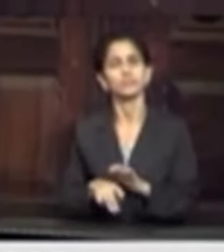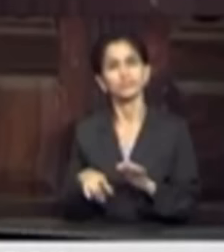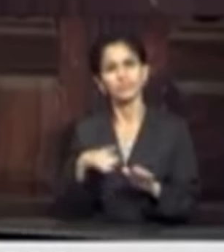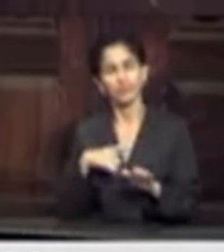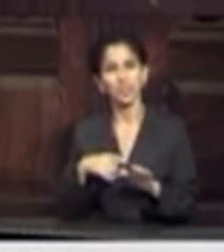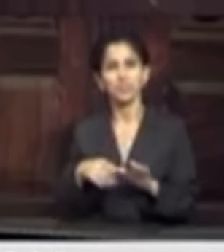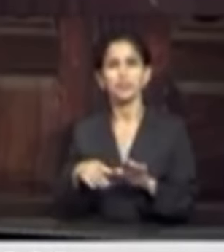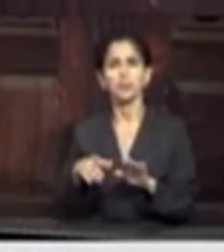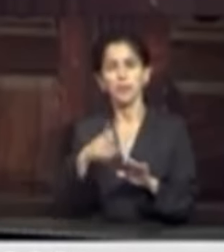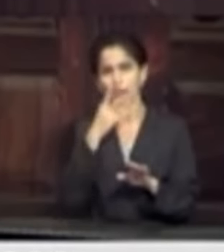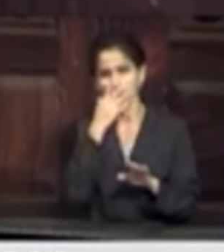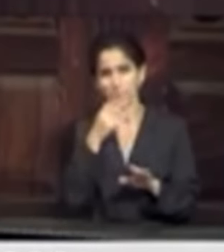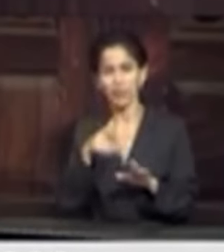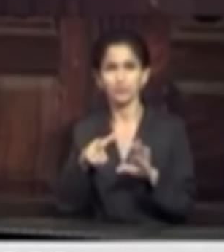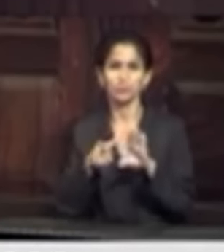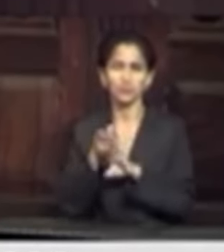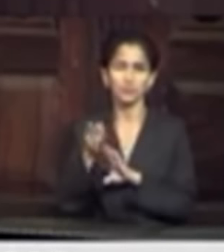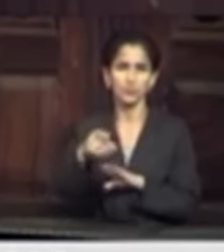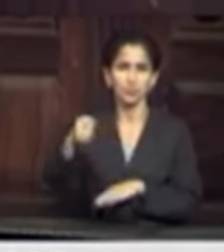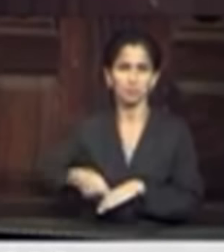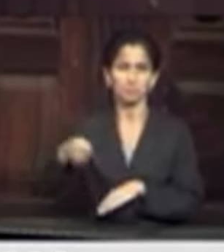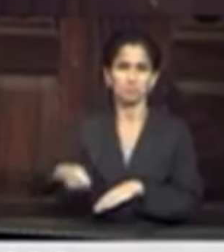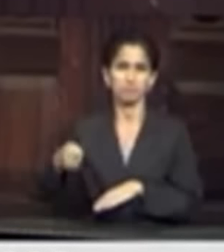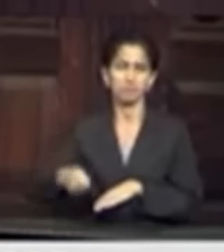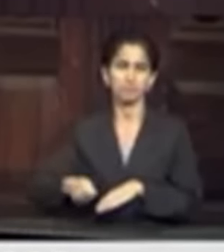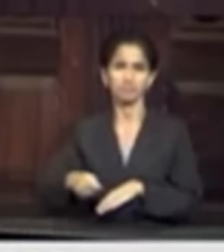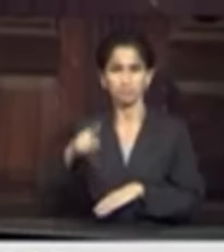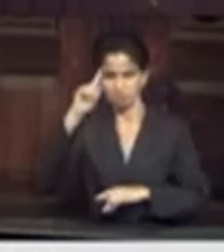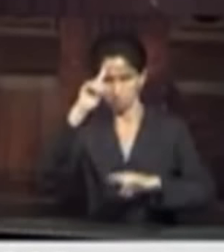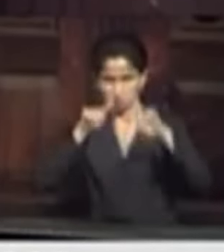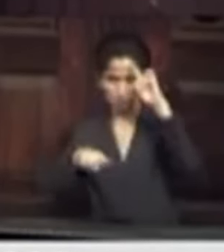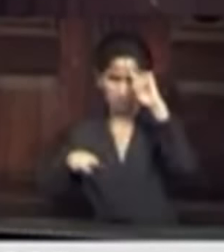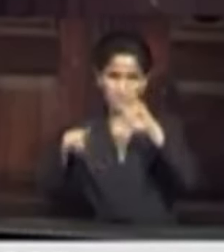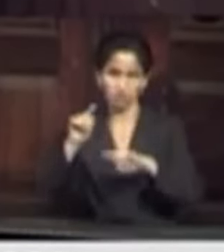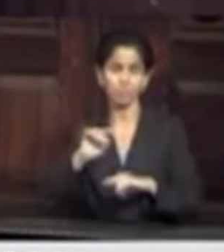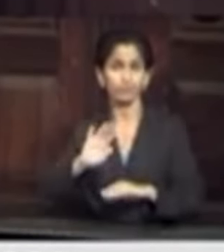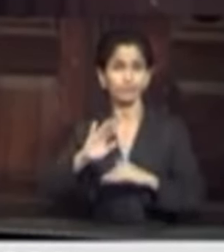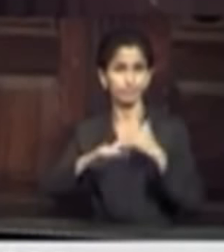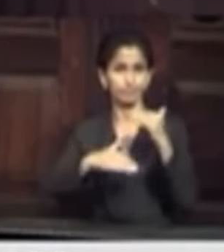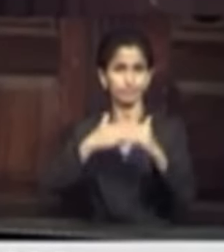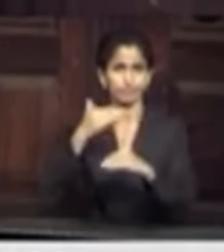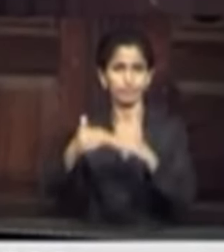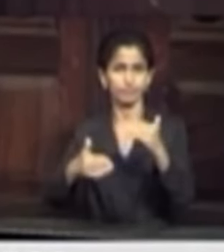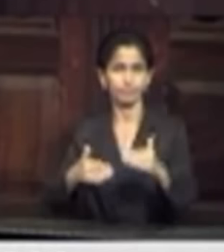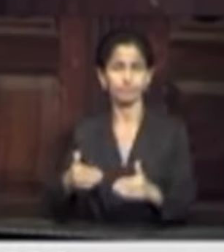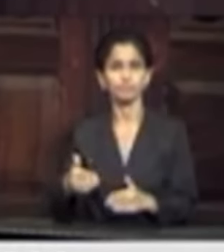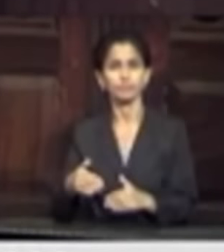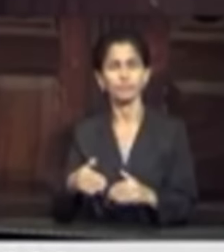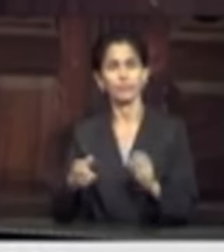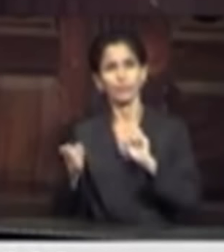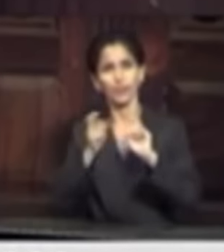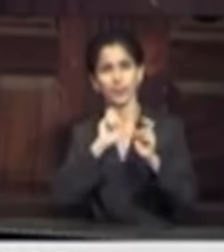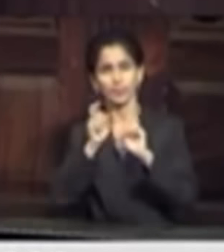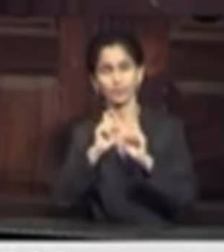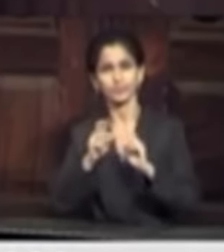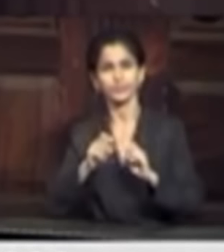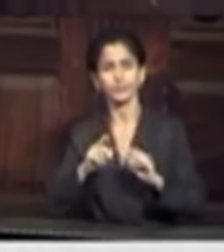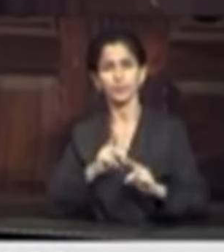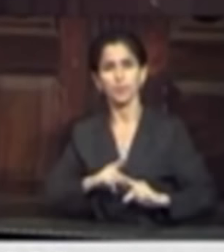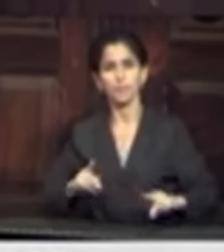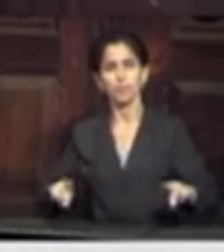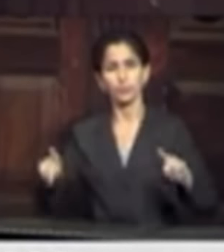jurídico, impor, através e depois de uma audiência pública